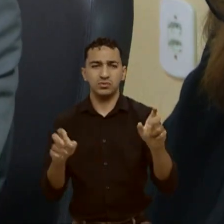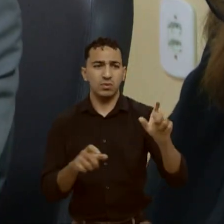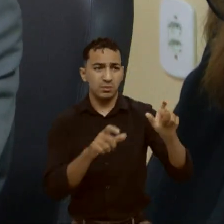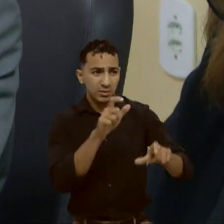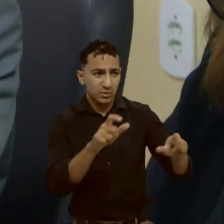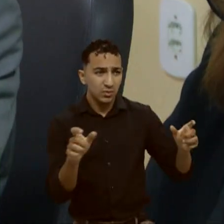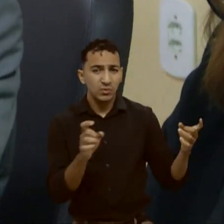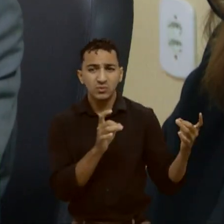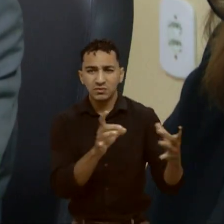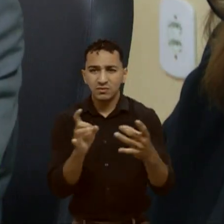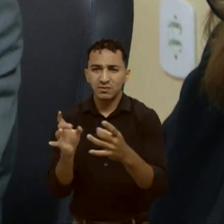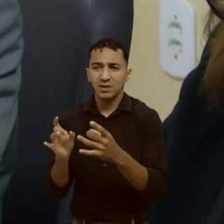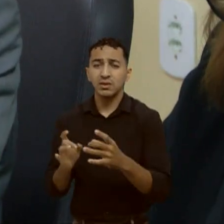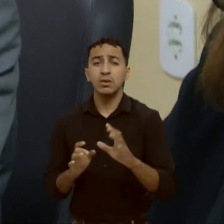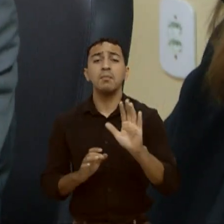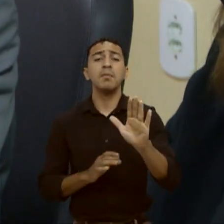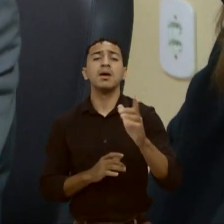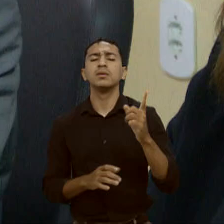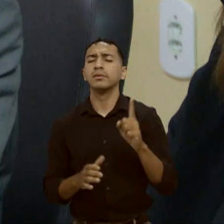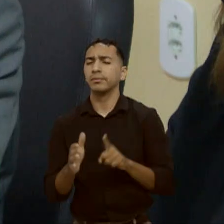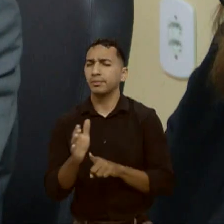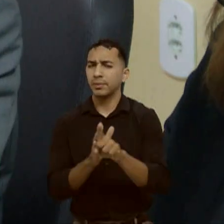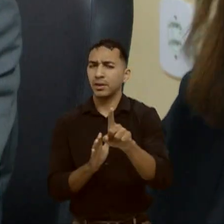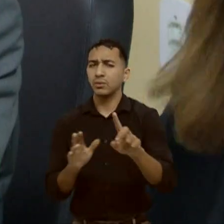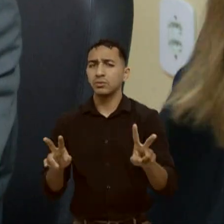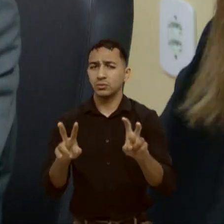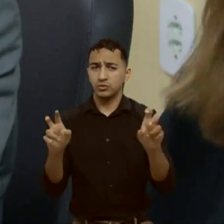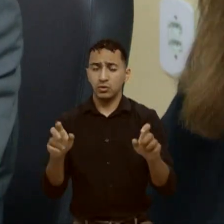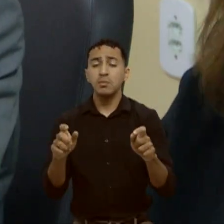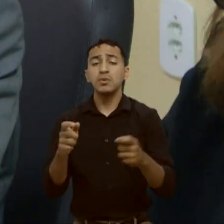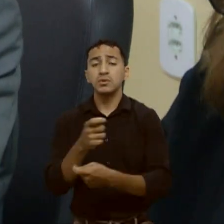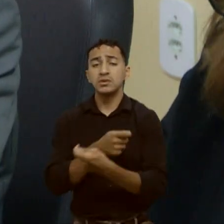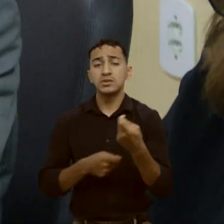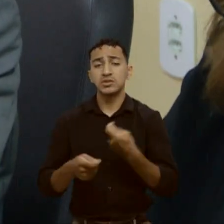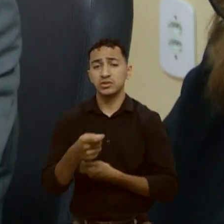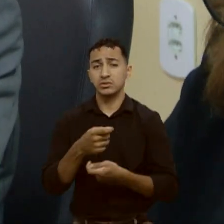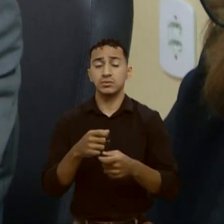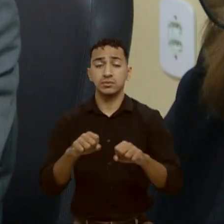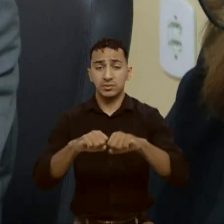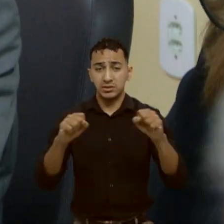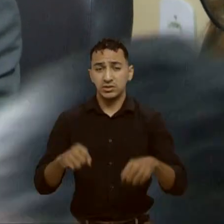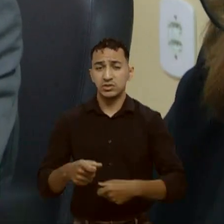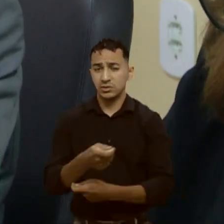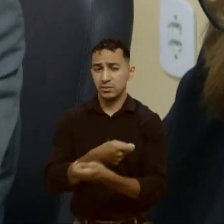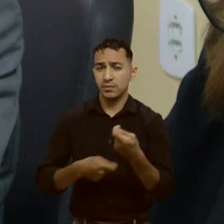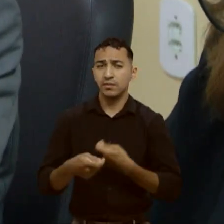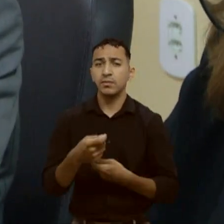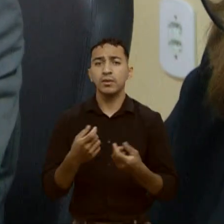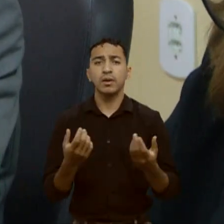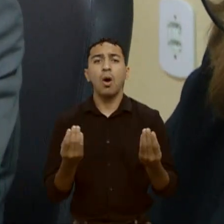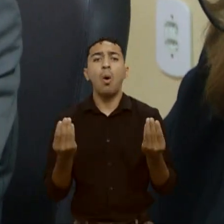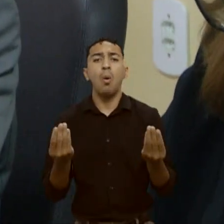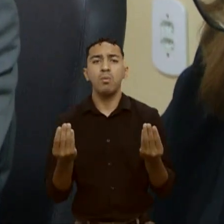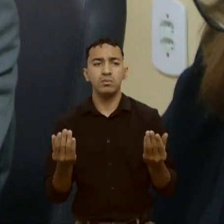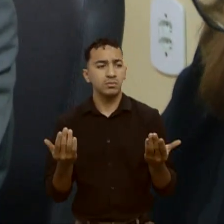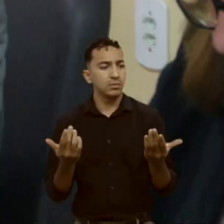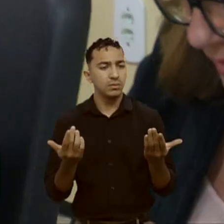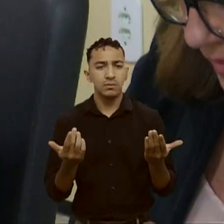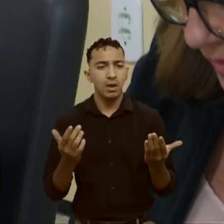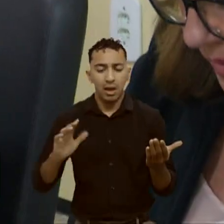eu pergunto sobre o sistema financeiro. Como o sistema financeiro ainda não arrumou uma solução para esse tipo de prática,